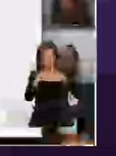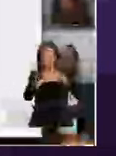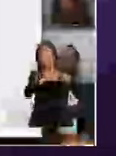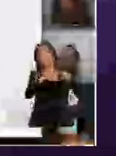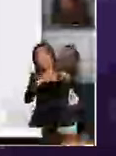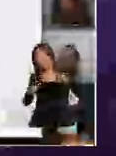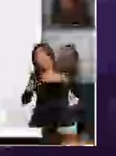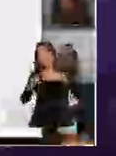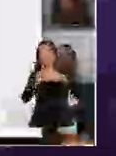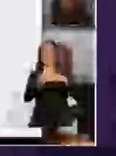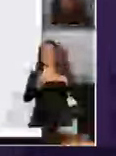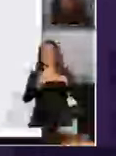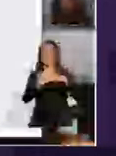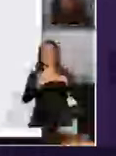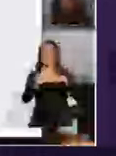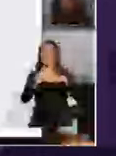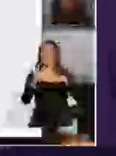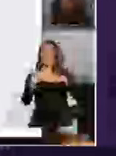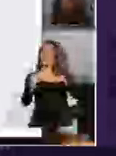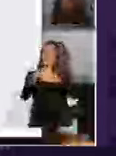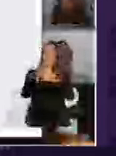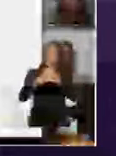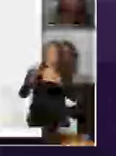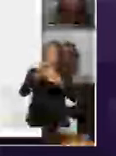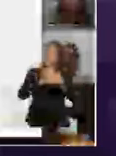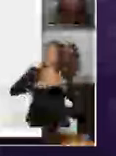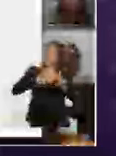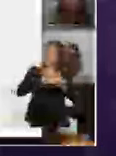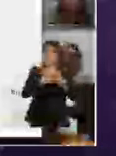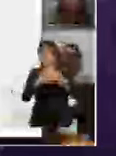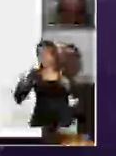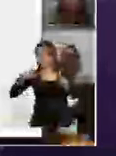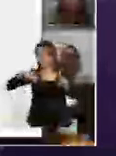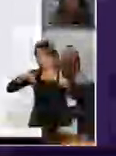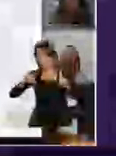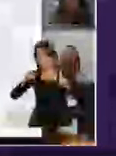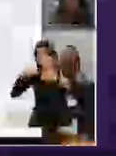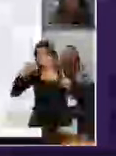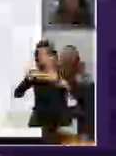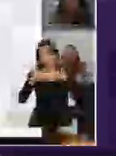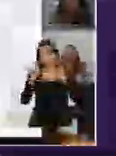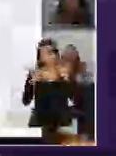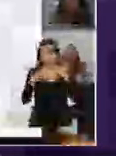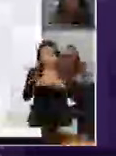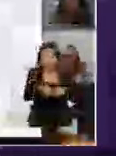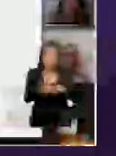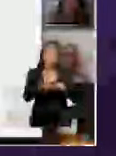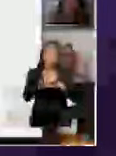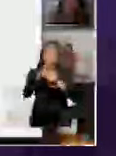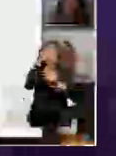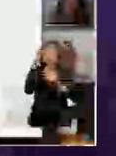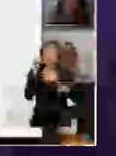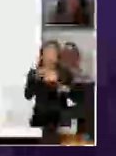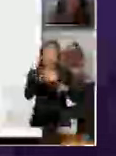a Delta, a partir de agosto e maio, aliás, faz um aumento do número de óbitos e que,